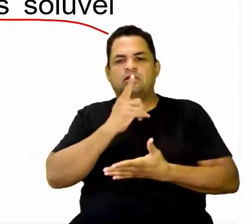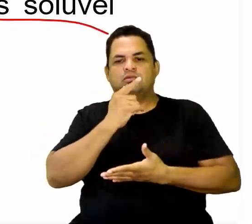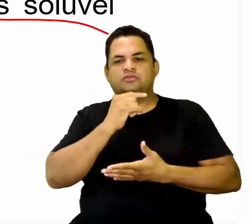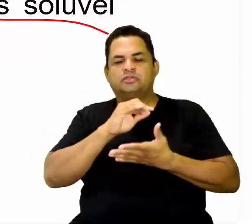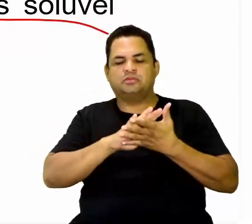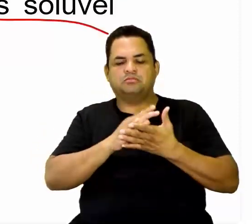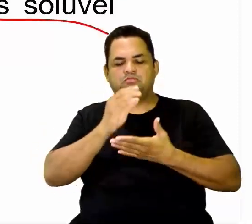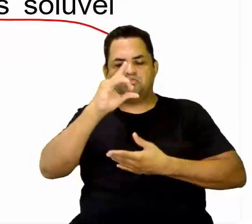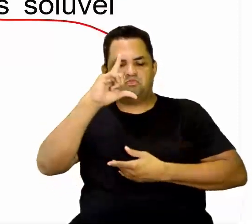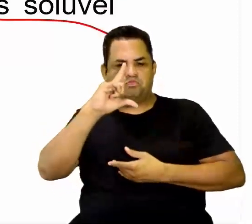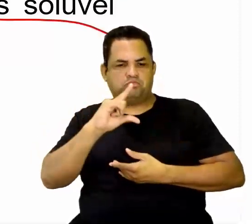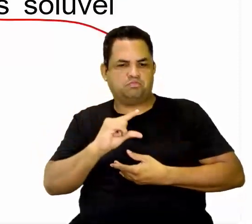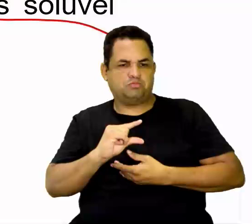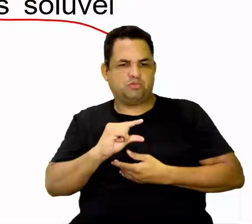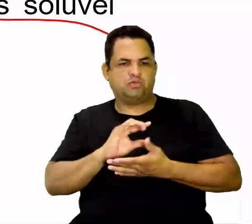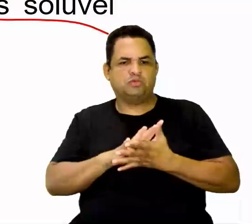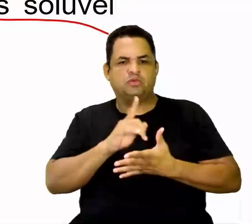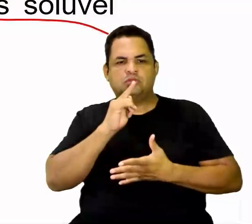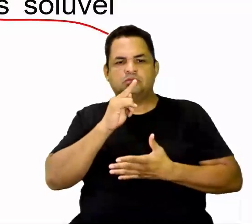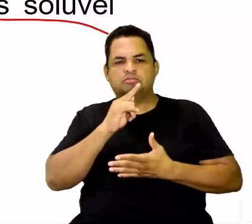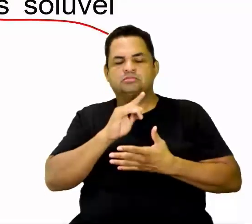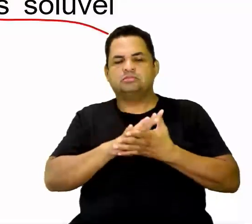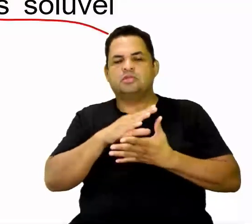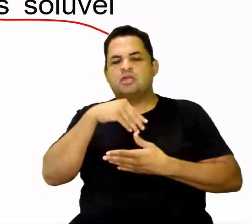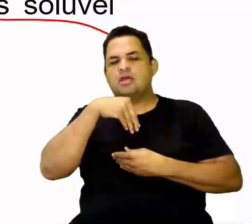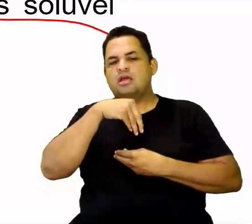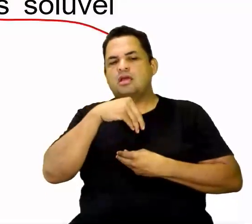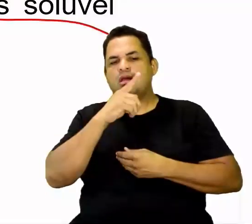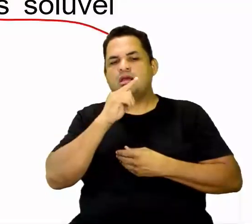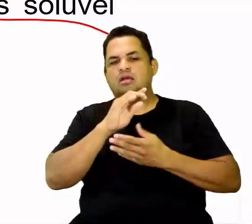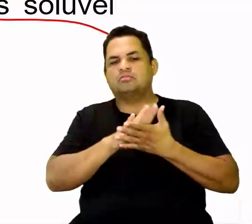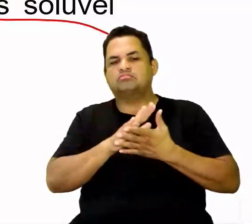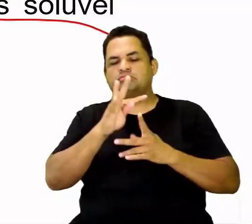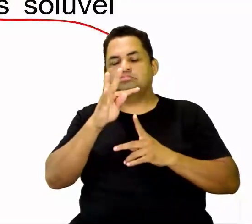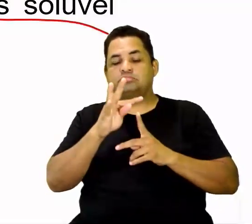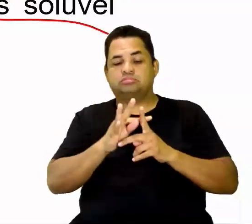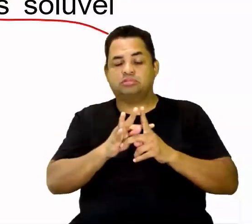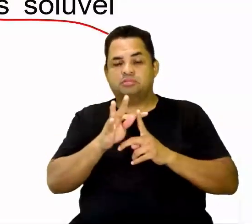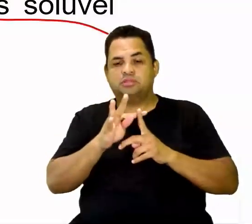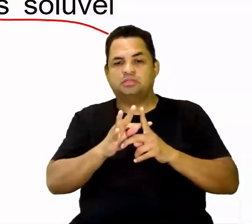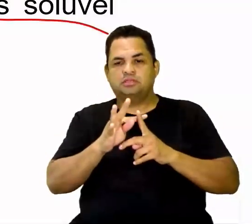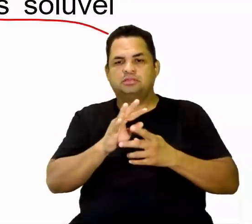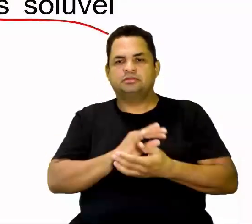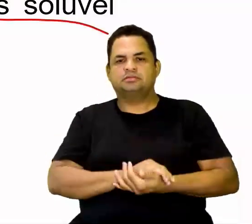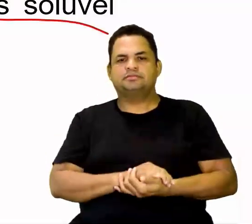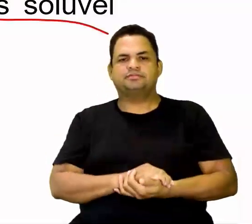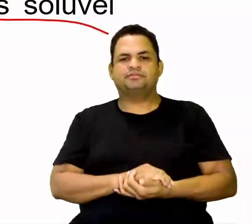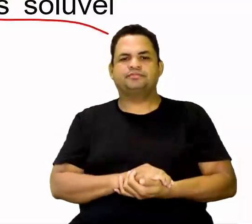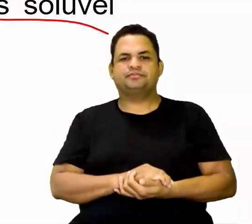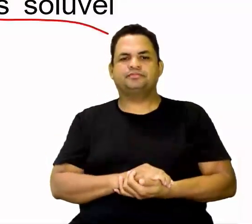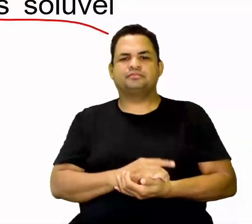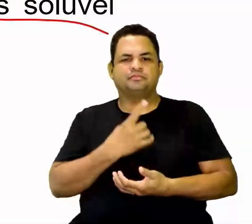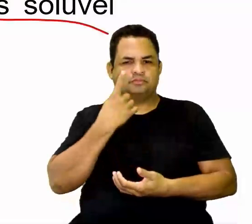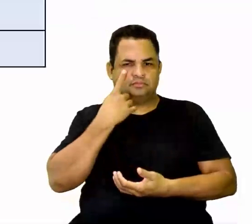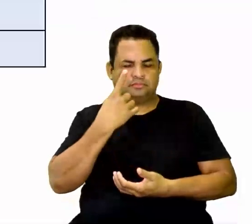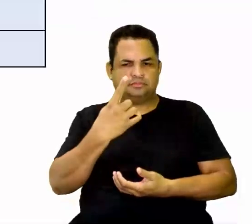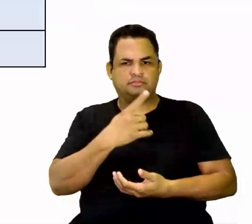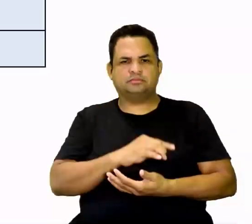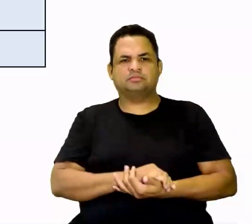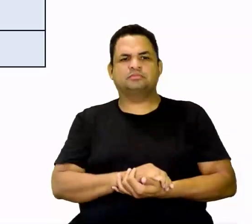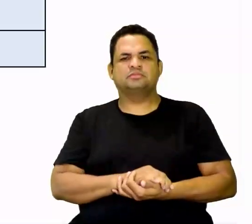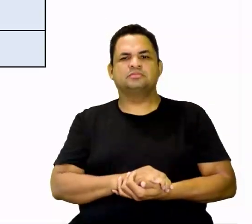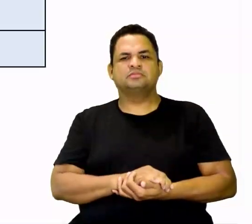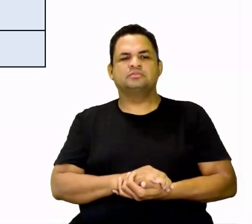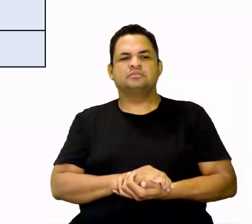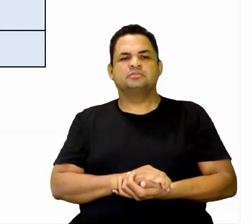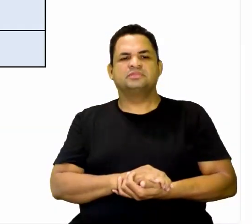menos solúvel em água nessa temperatura. Veja bem, vamos lá? Vamos observar a tabela?